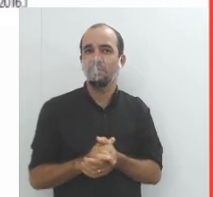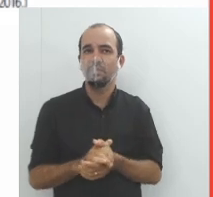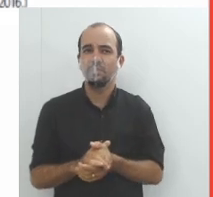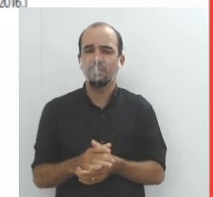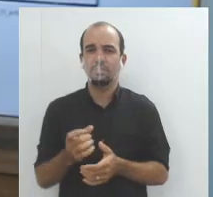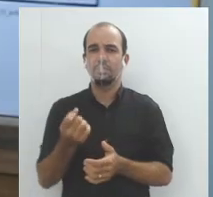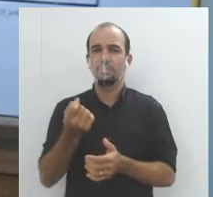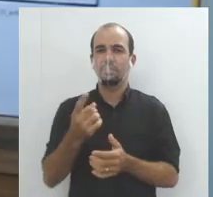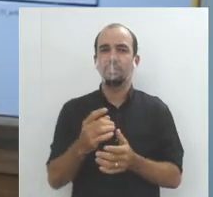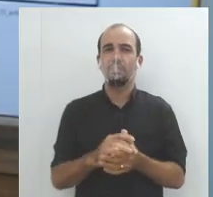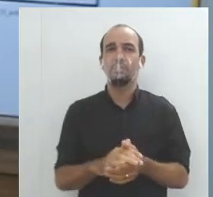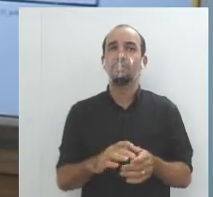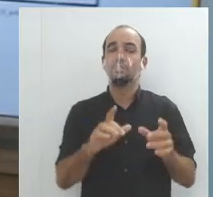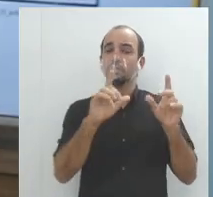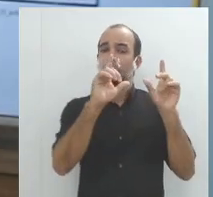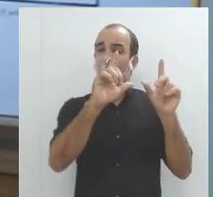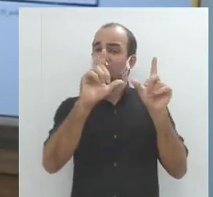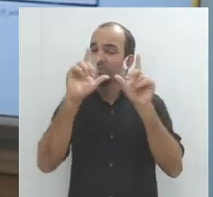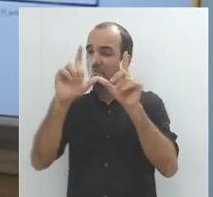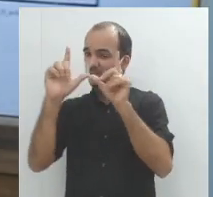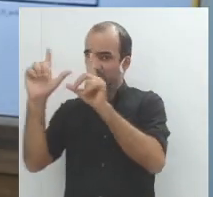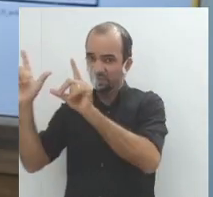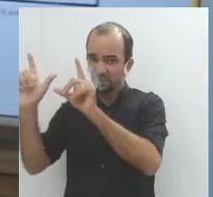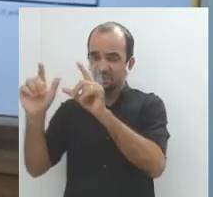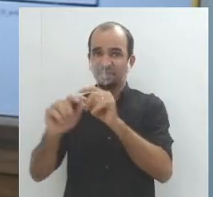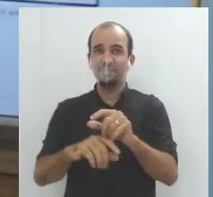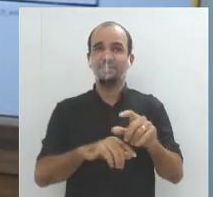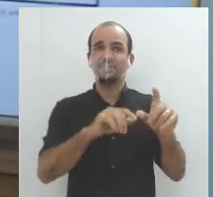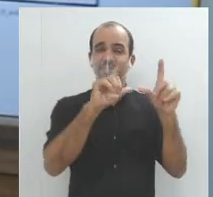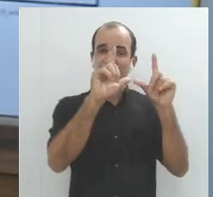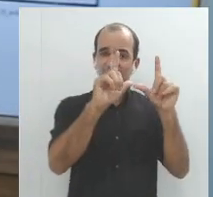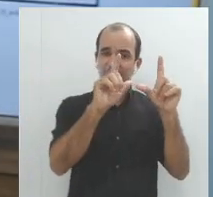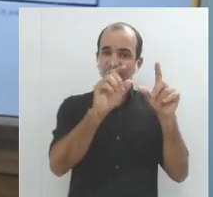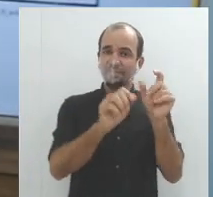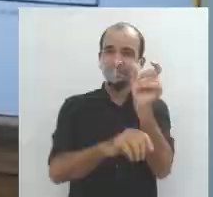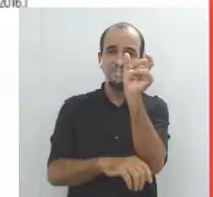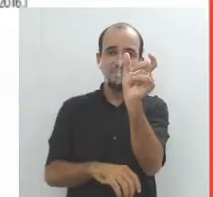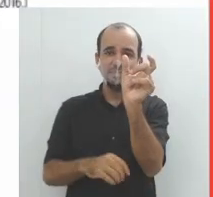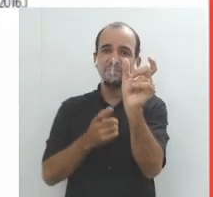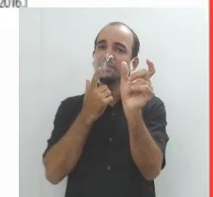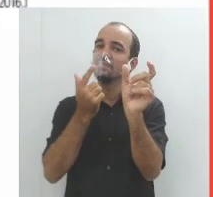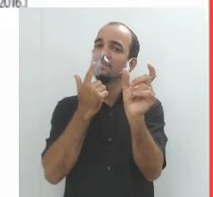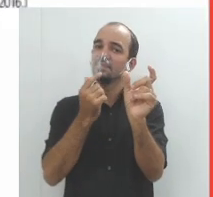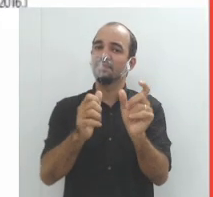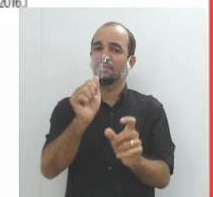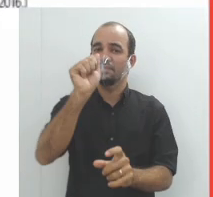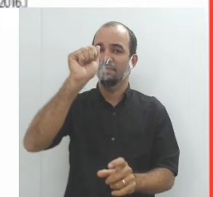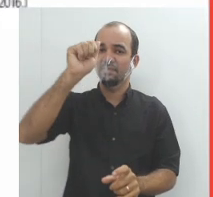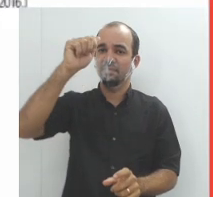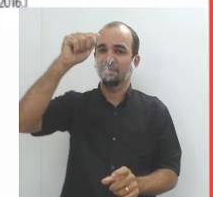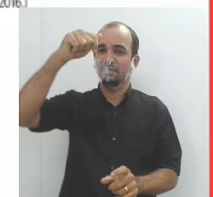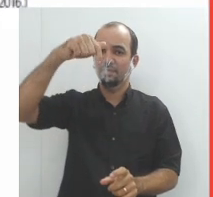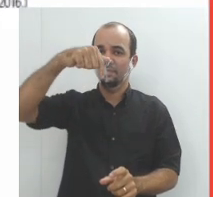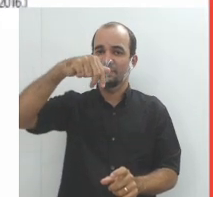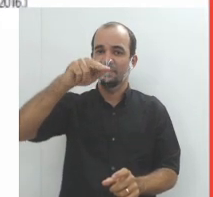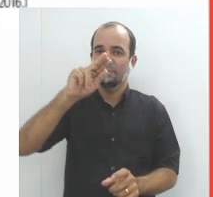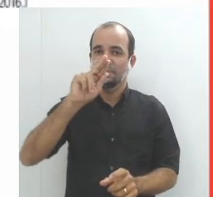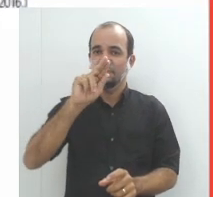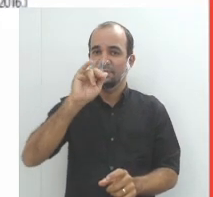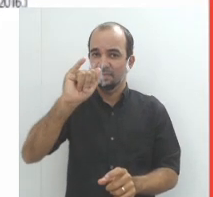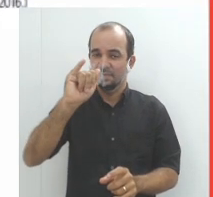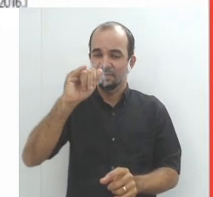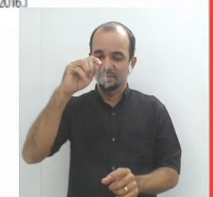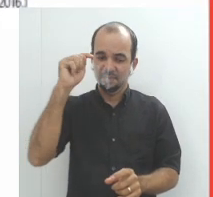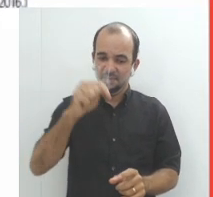tirinha o seguinte: 2 palavras, aqui e lá. Quando a gente vai para